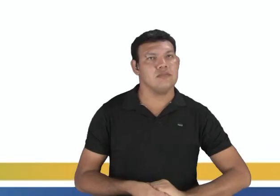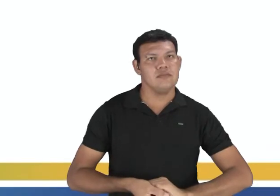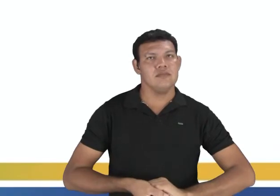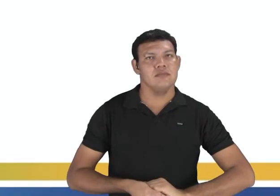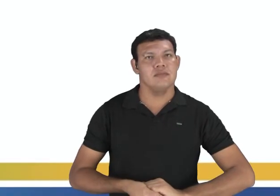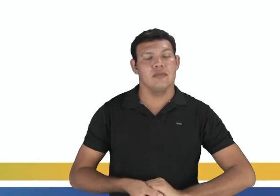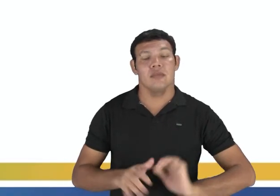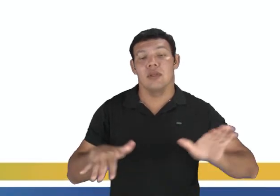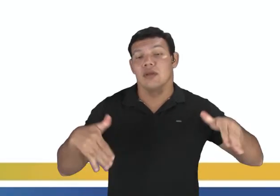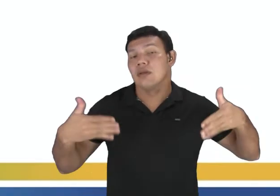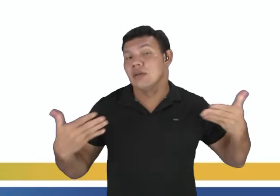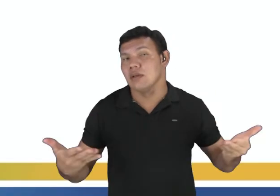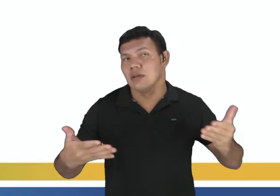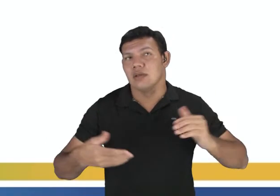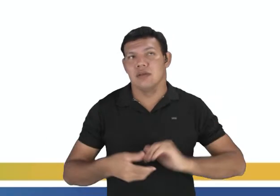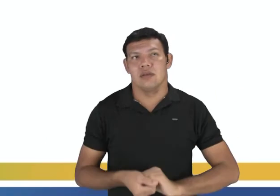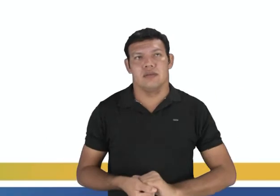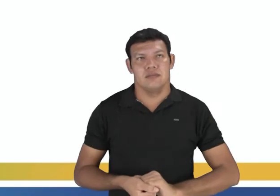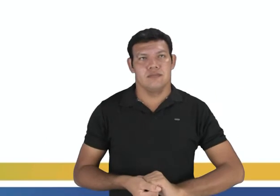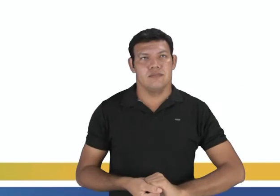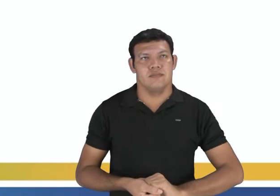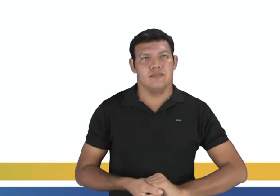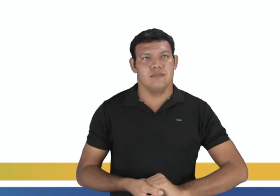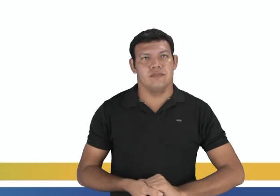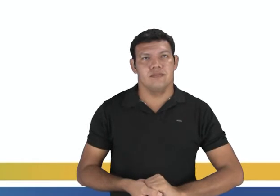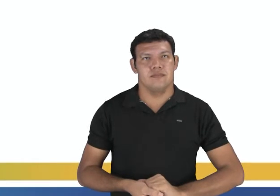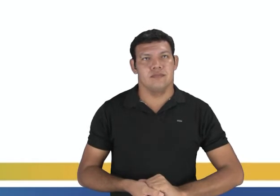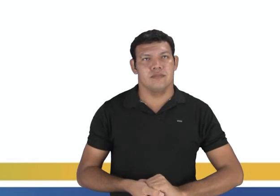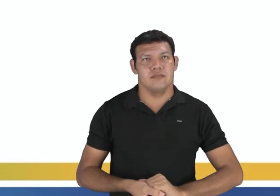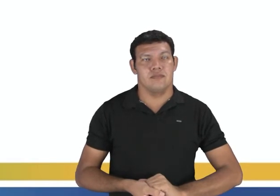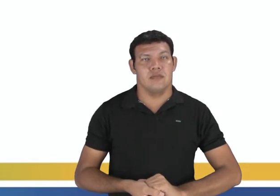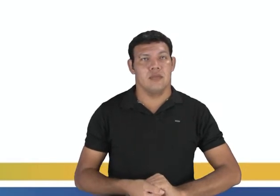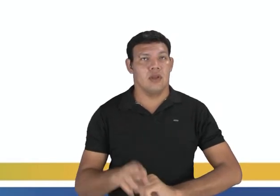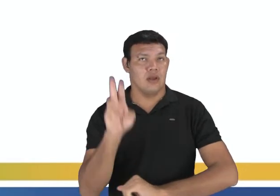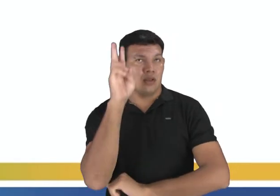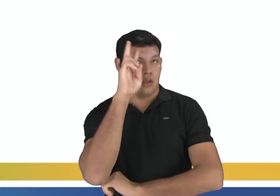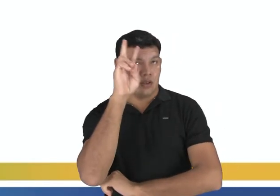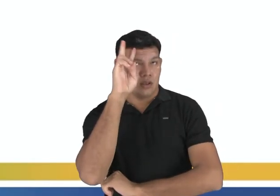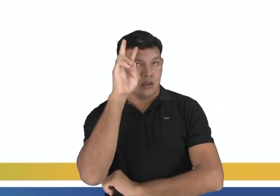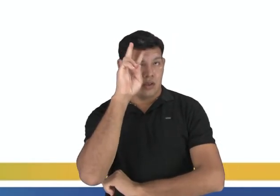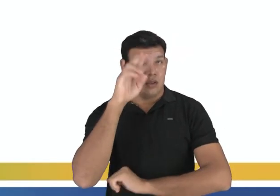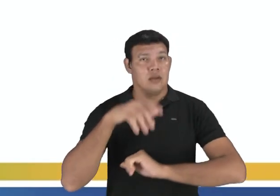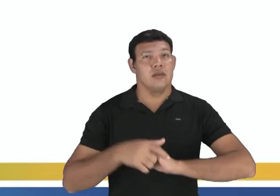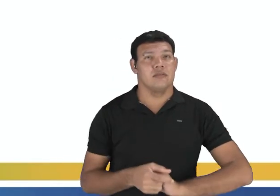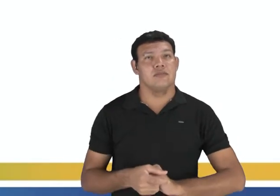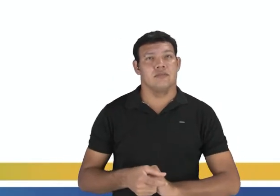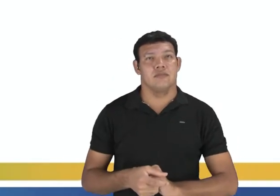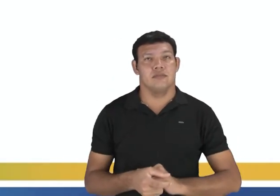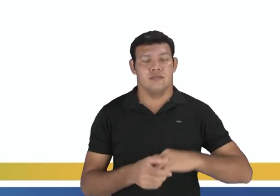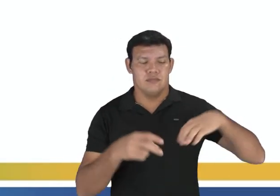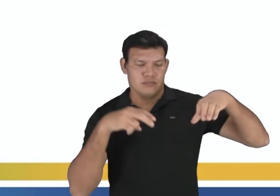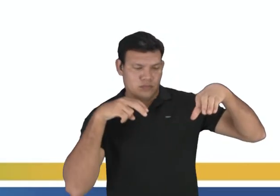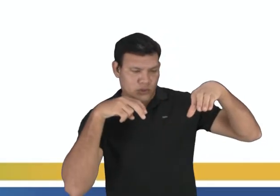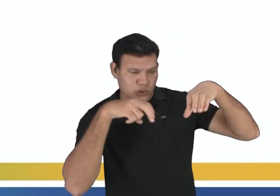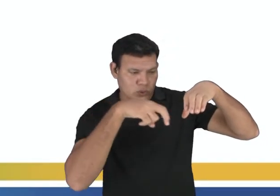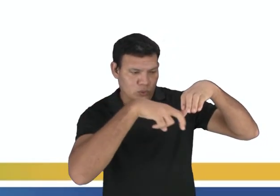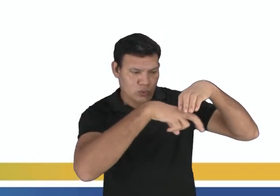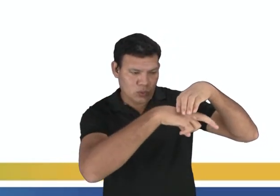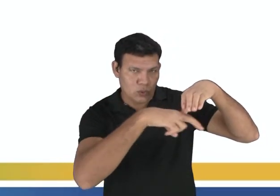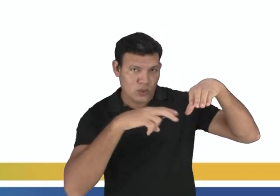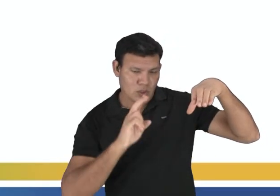Então, vamos lá. The Croods is a story about a caveman family.